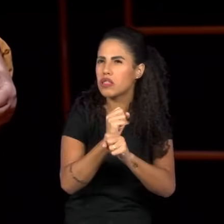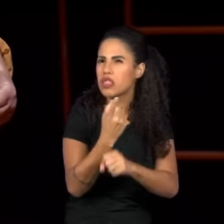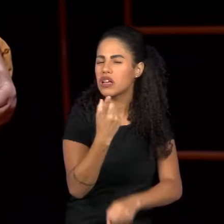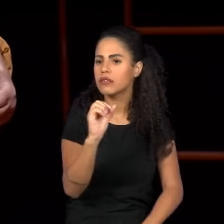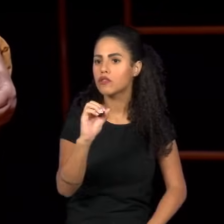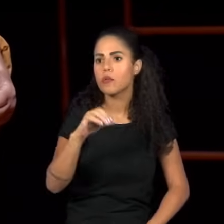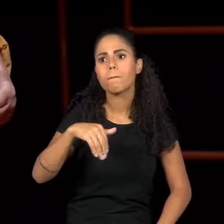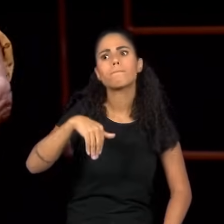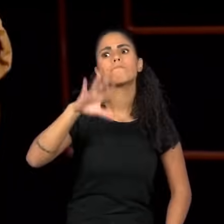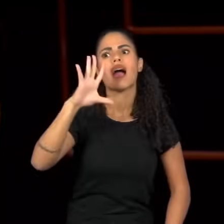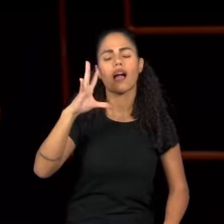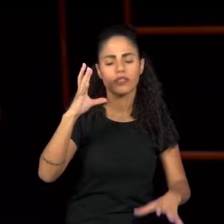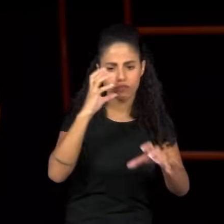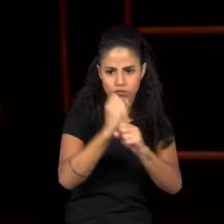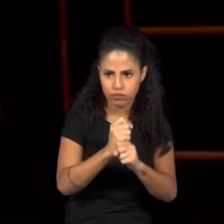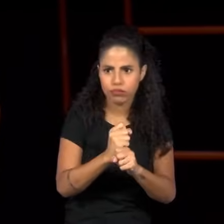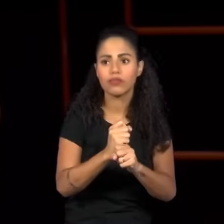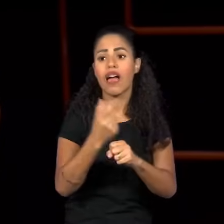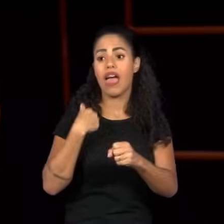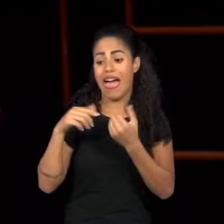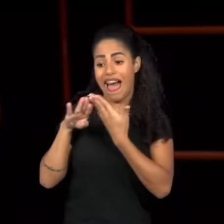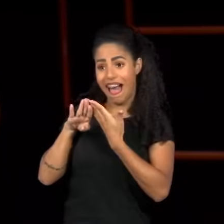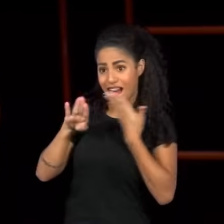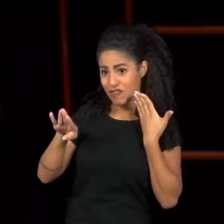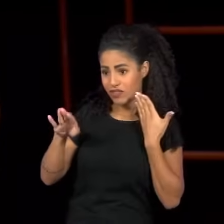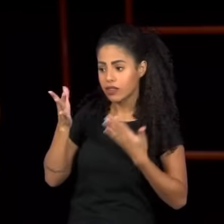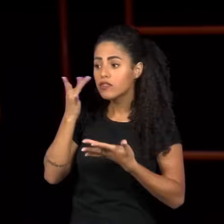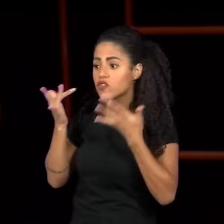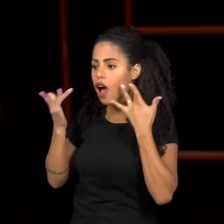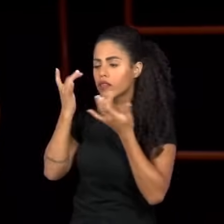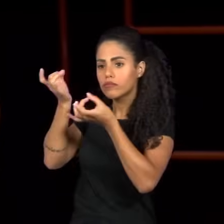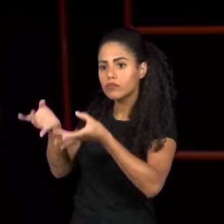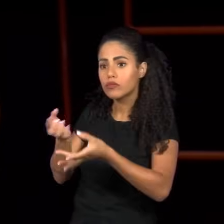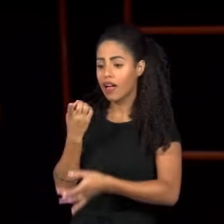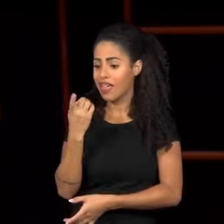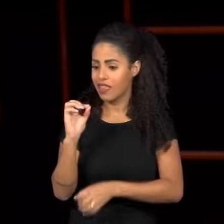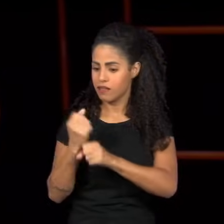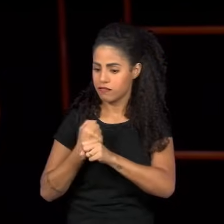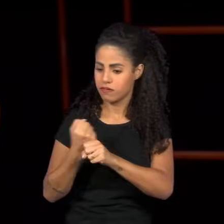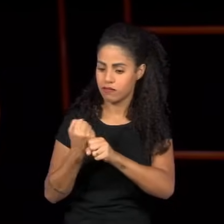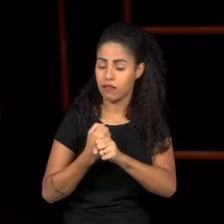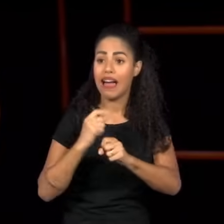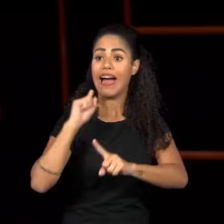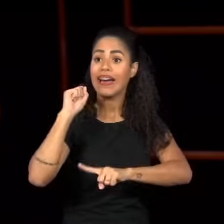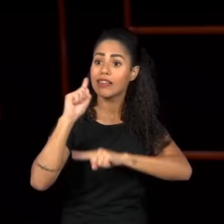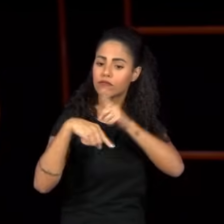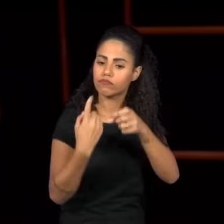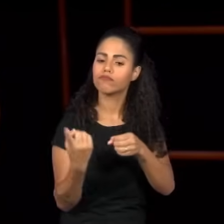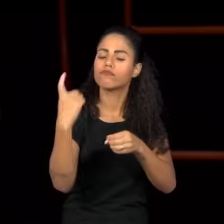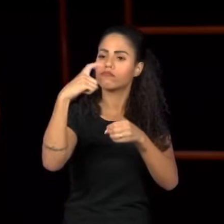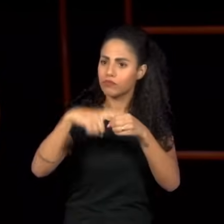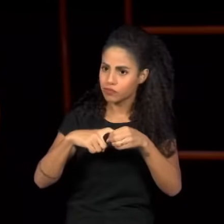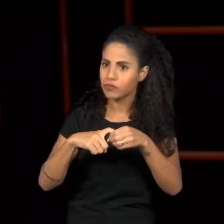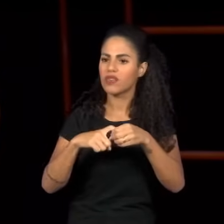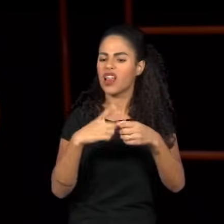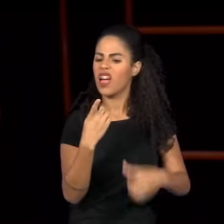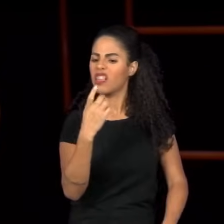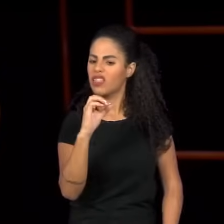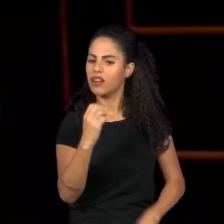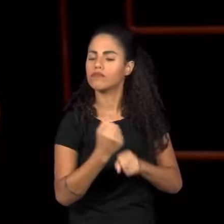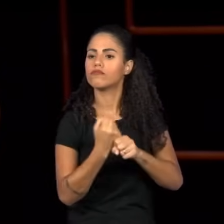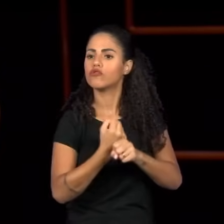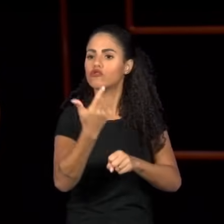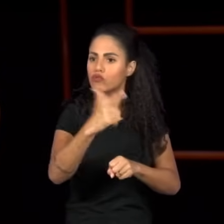anos. Deu mais, afastada de teatro uns 10 anos. E depois voltei ao teatro, fiquei mais uns 10